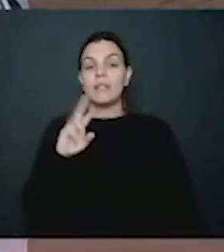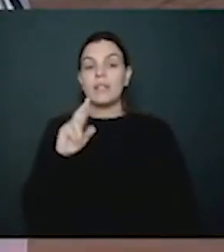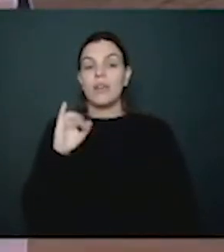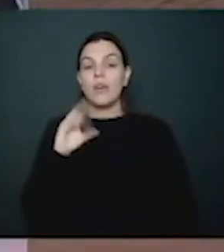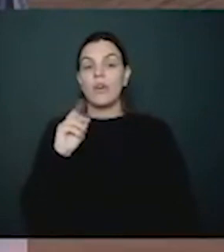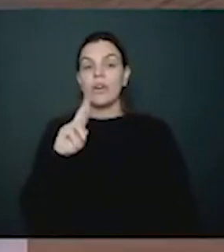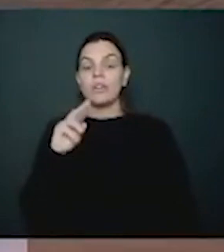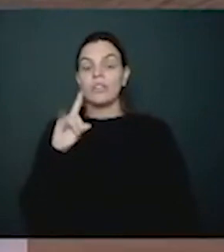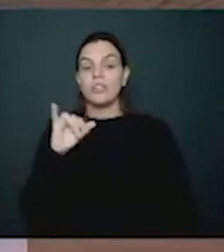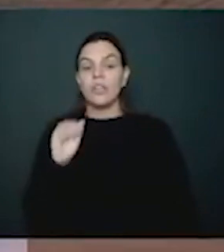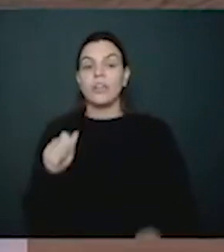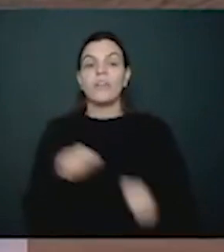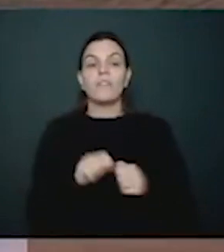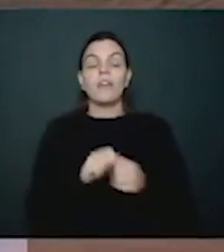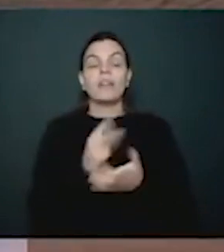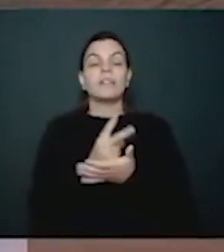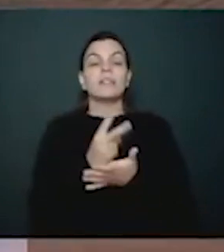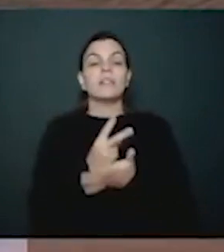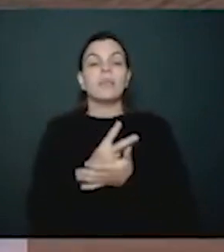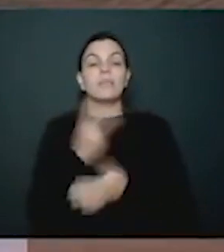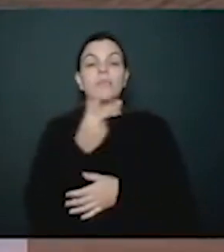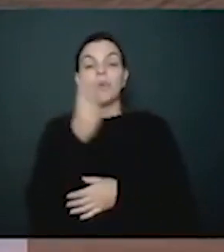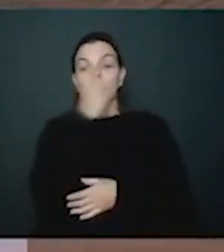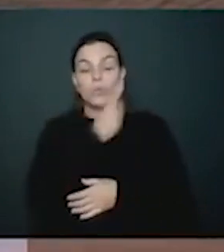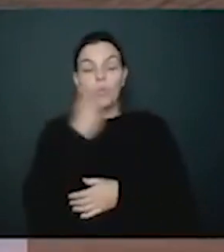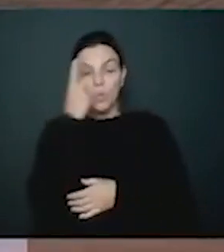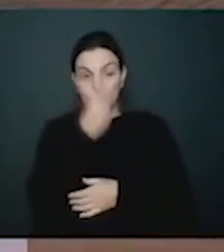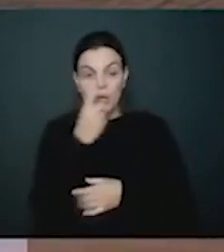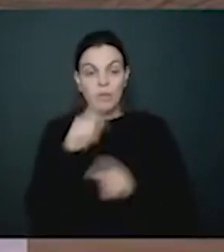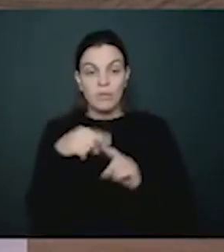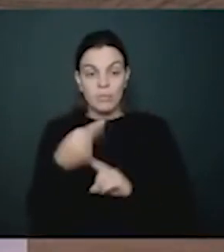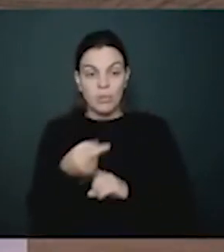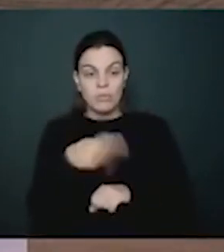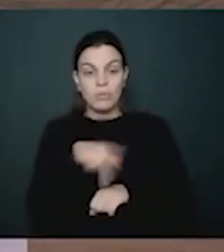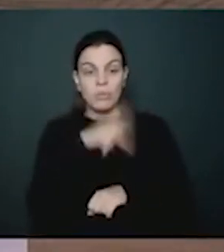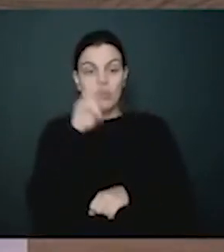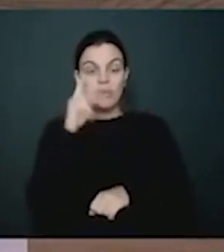está no calendário oficial do município, aprovado